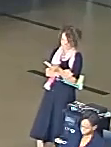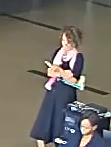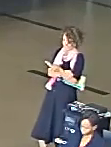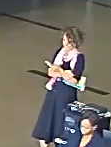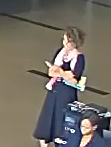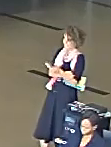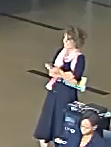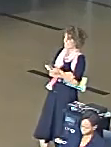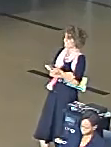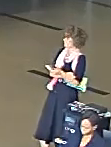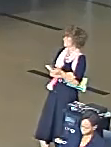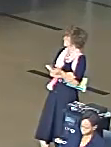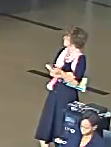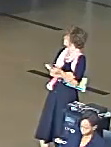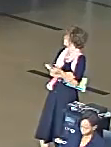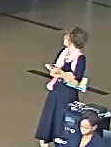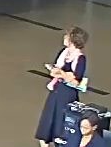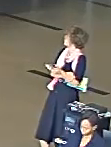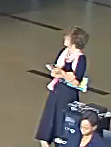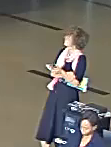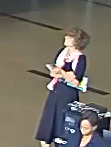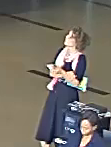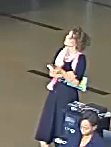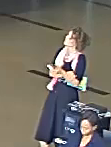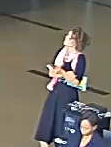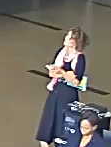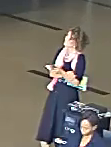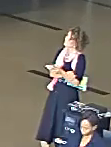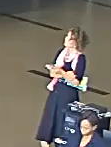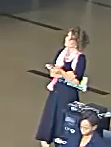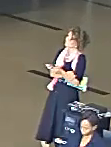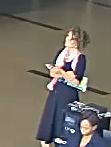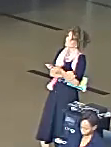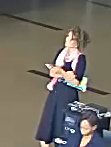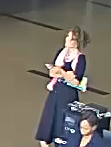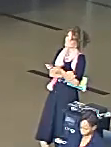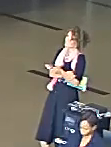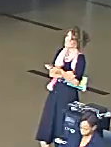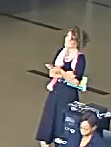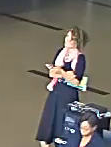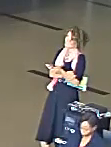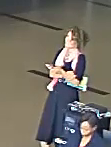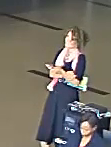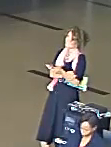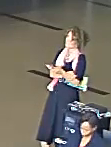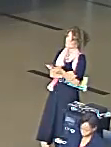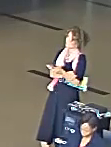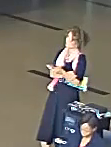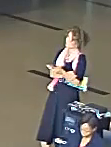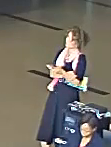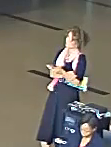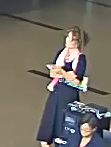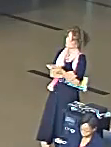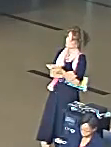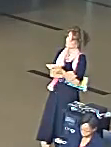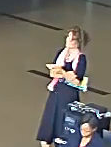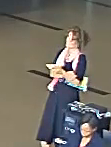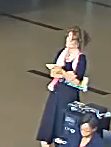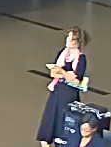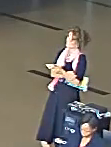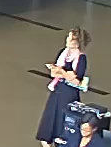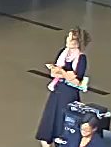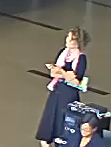ver então quando ele voou 63 anos depois o homem pisou na